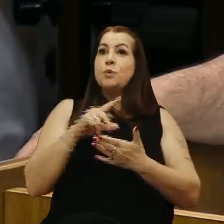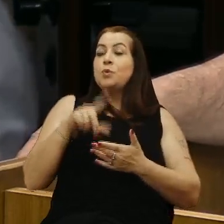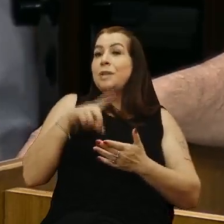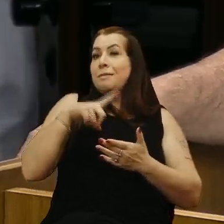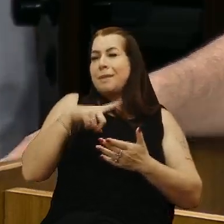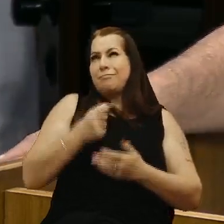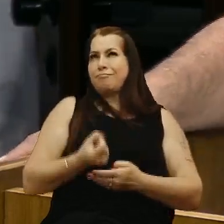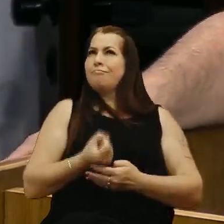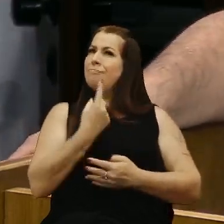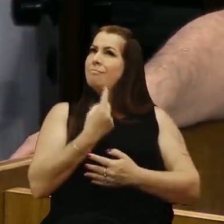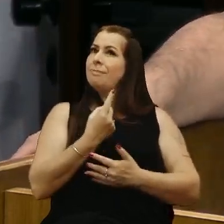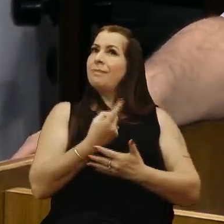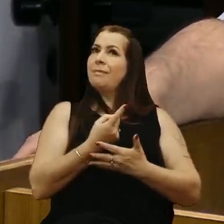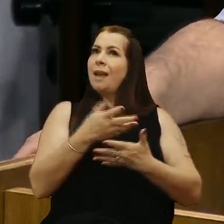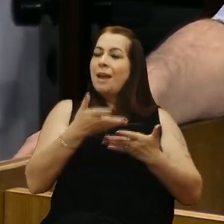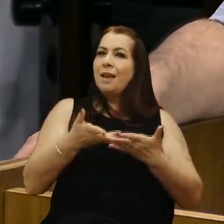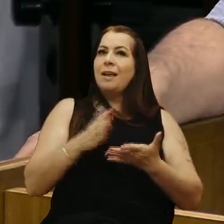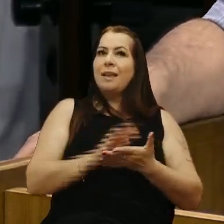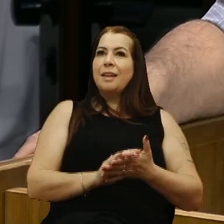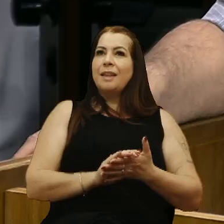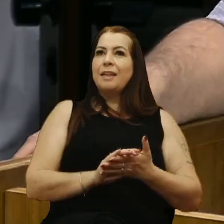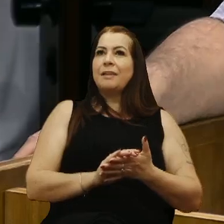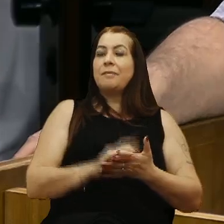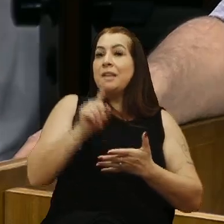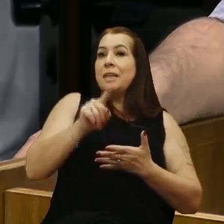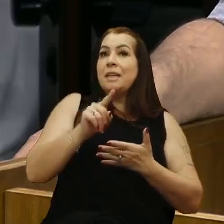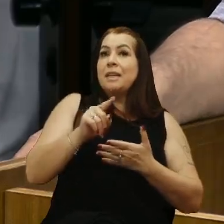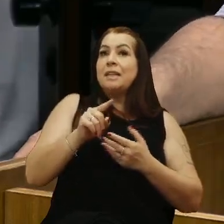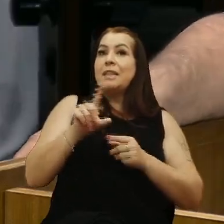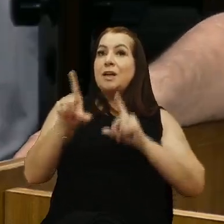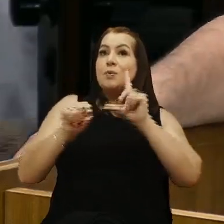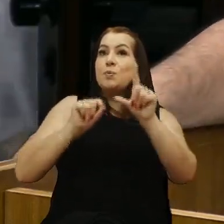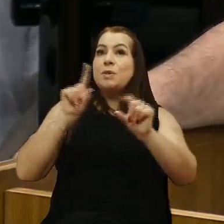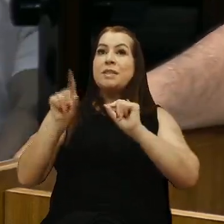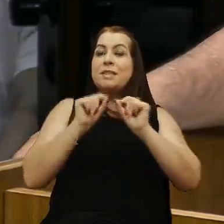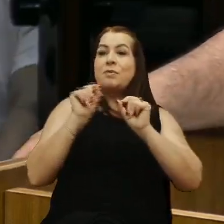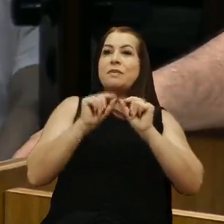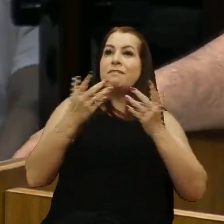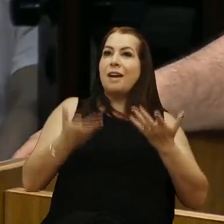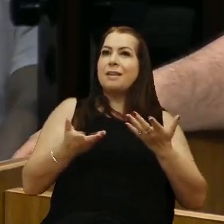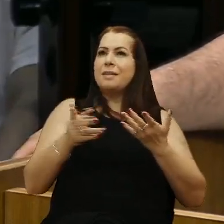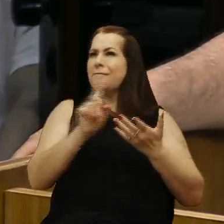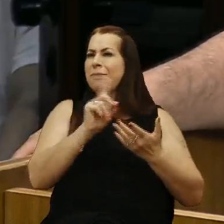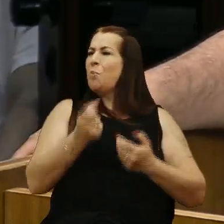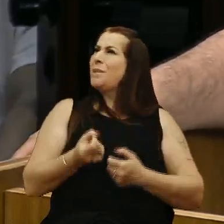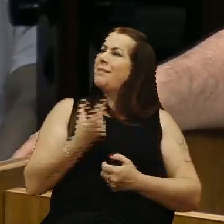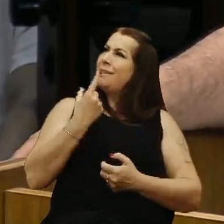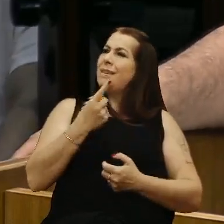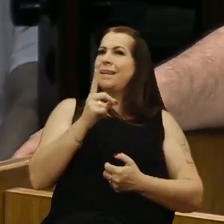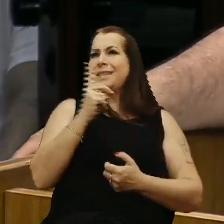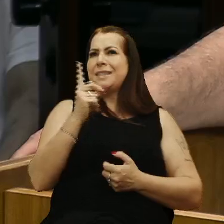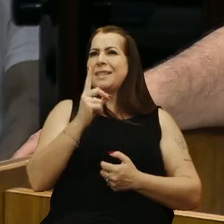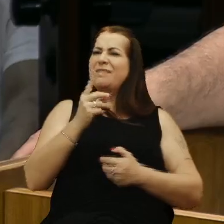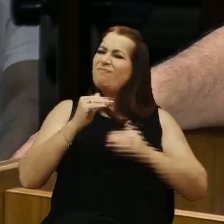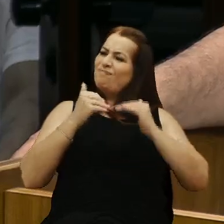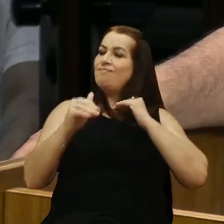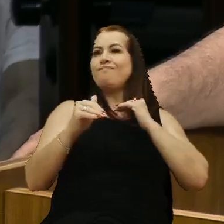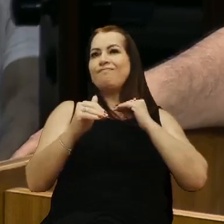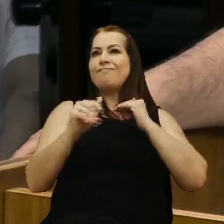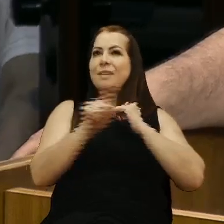gera estranheza é as opções que se fazem, quer dizer, não estranheza,